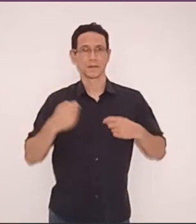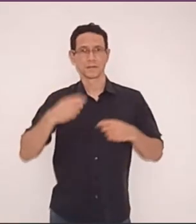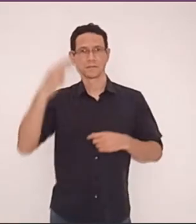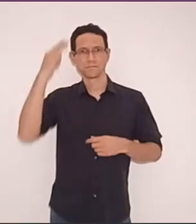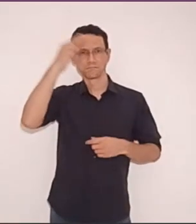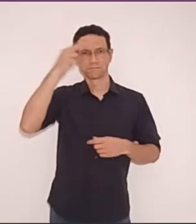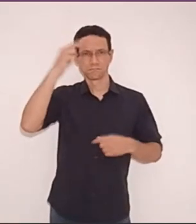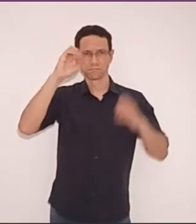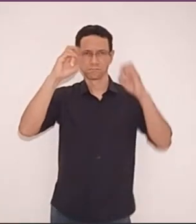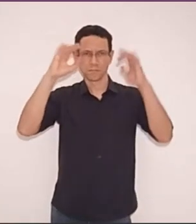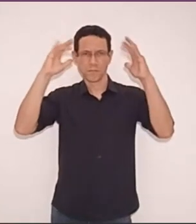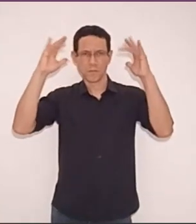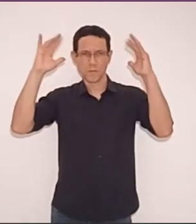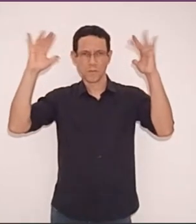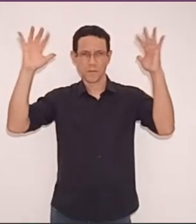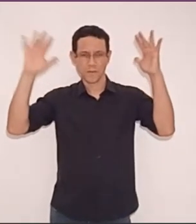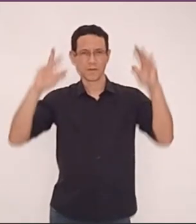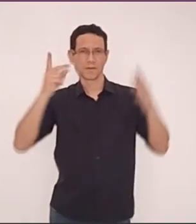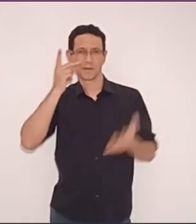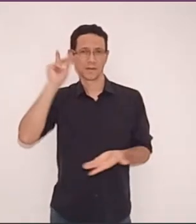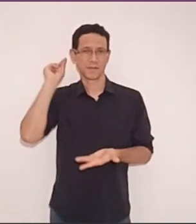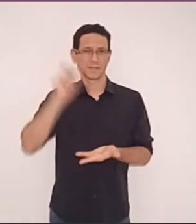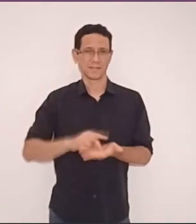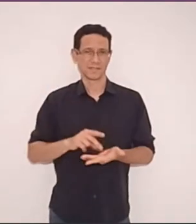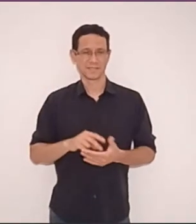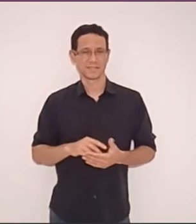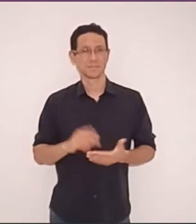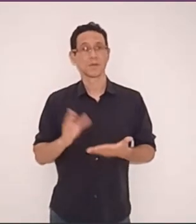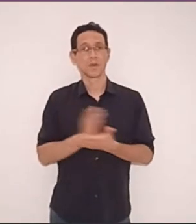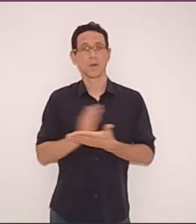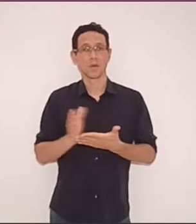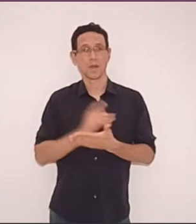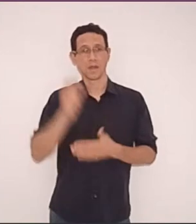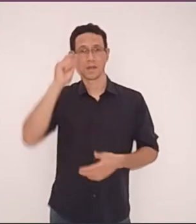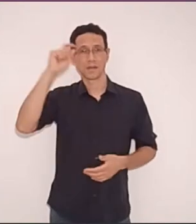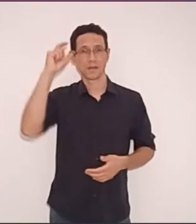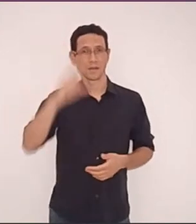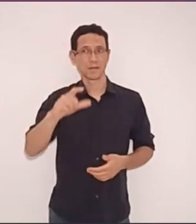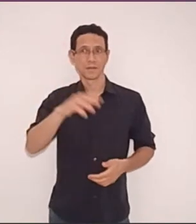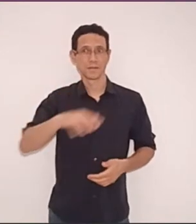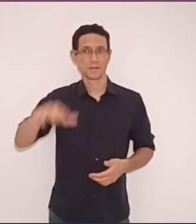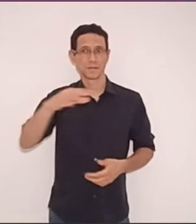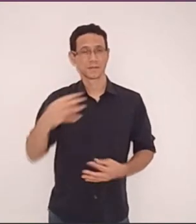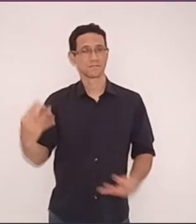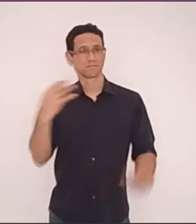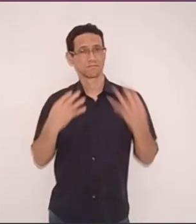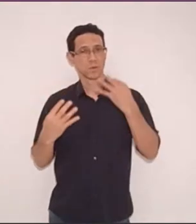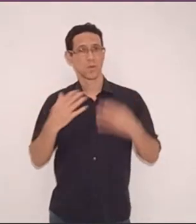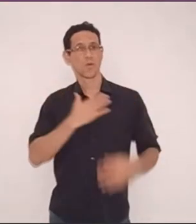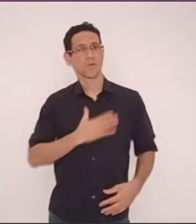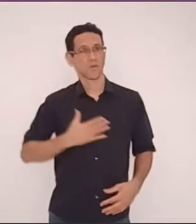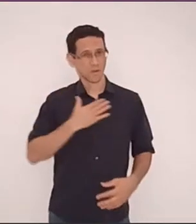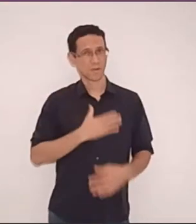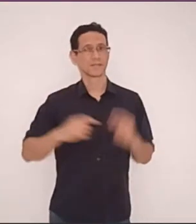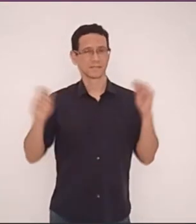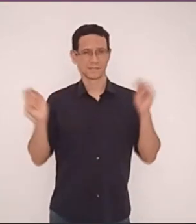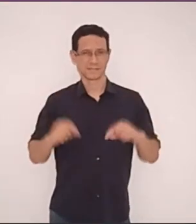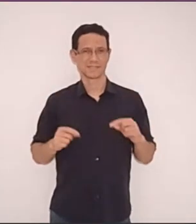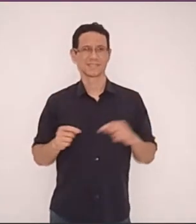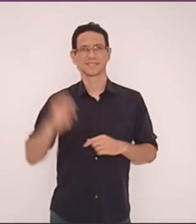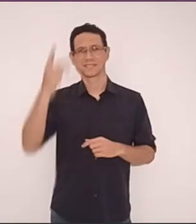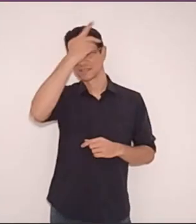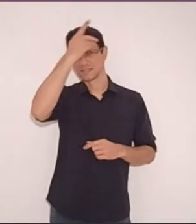e alguns sonhos que a gente vai dizer em voz alta interessam toda a comunidade parece um ponto das